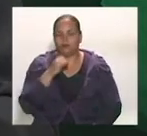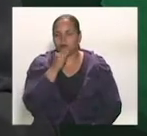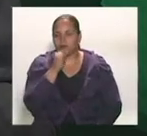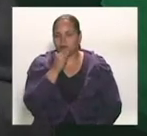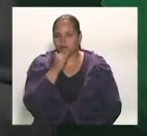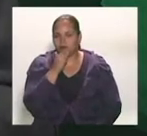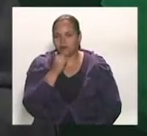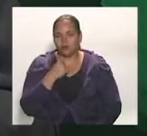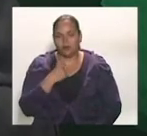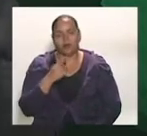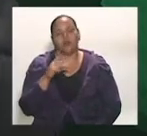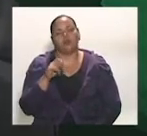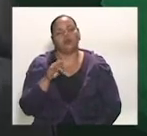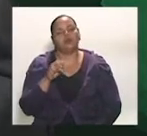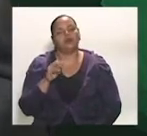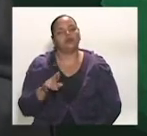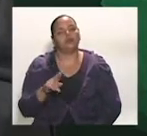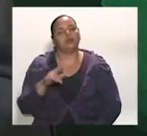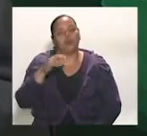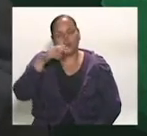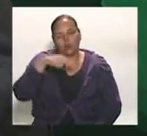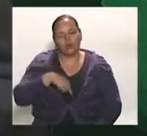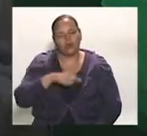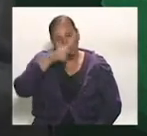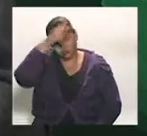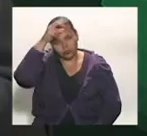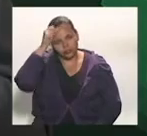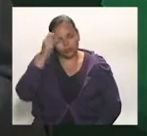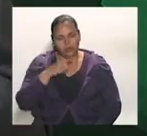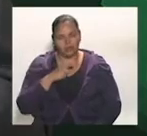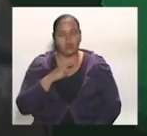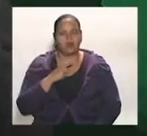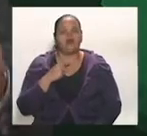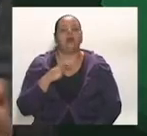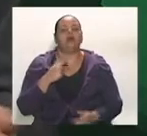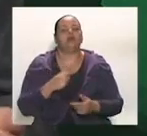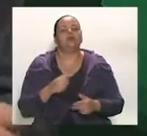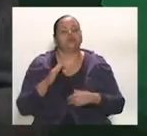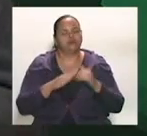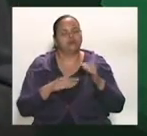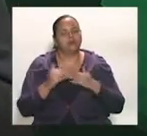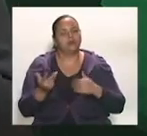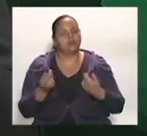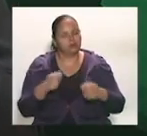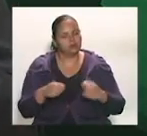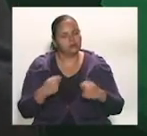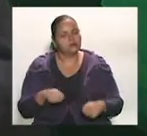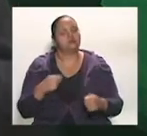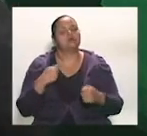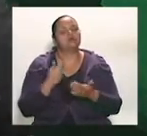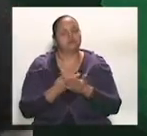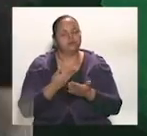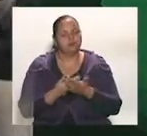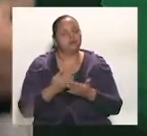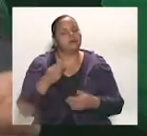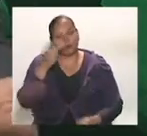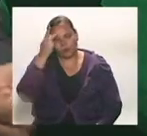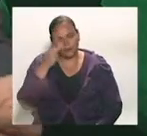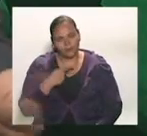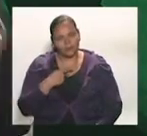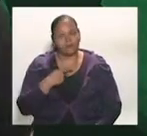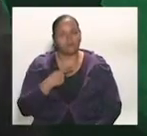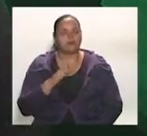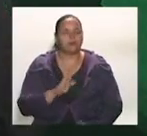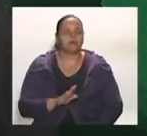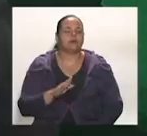do povo. Né? Eu, por exemplo, sou procurador do município, não estou ali porque sou representante do povo, sou ali porque tenho qualificação para isso. Então as pessoas têm que ter